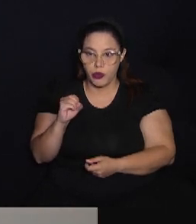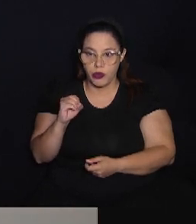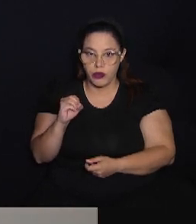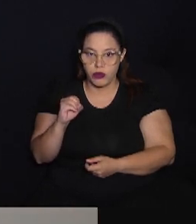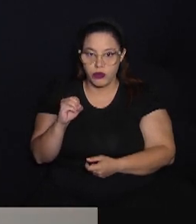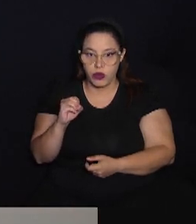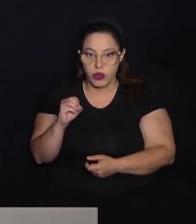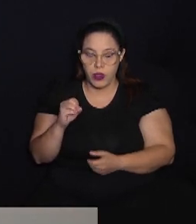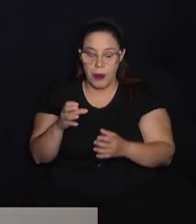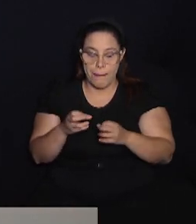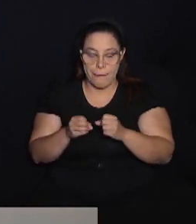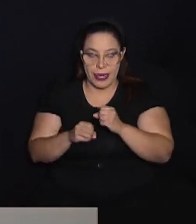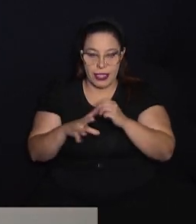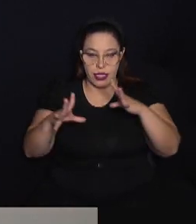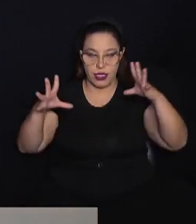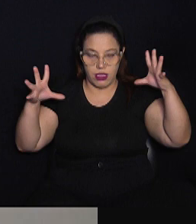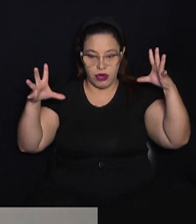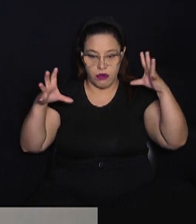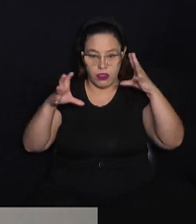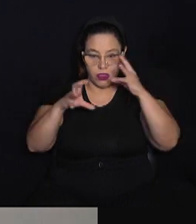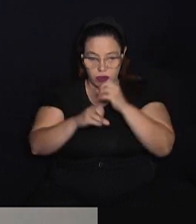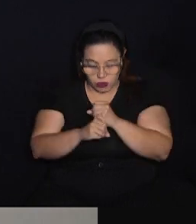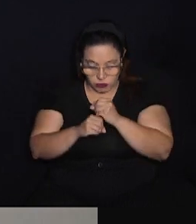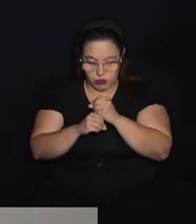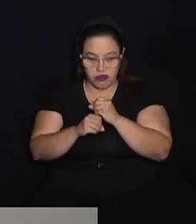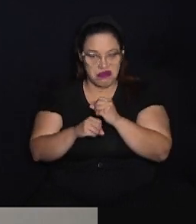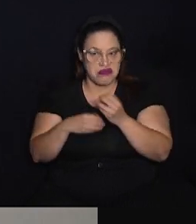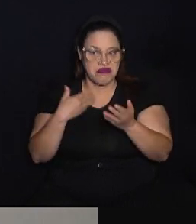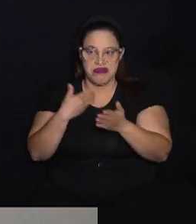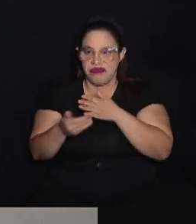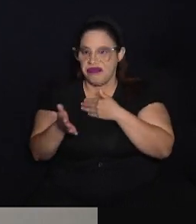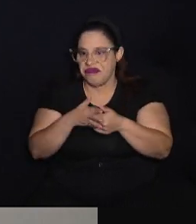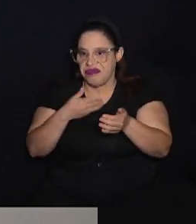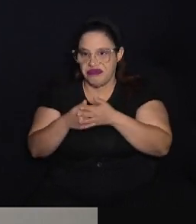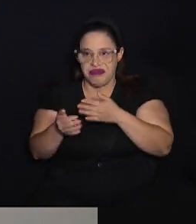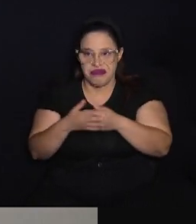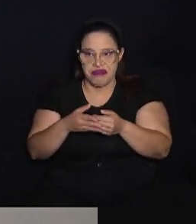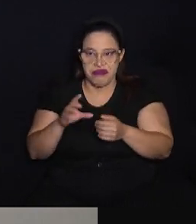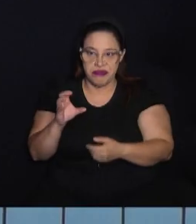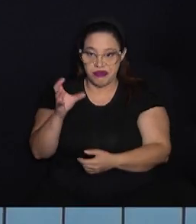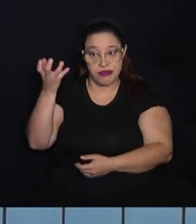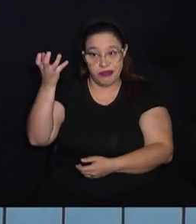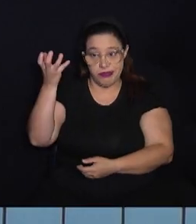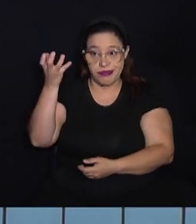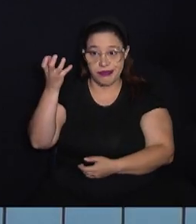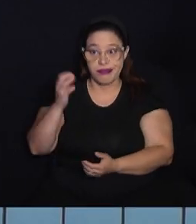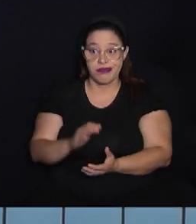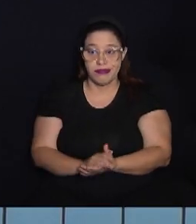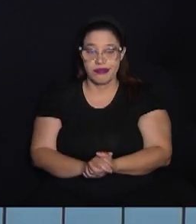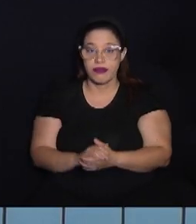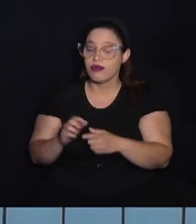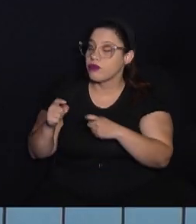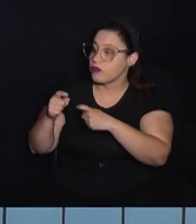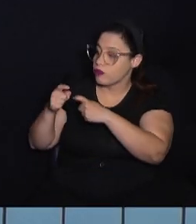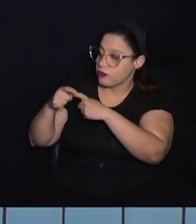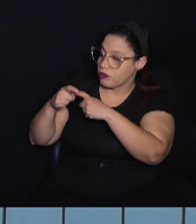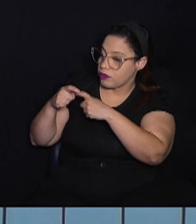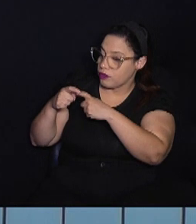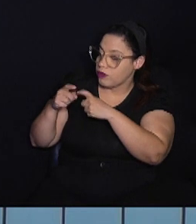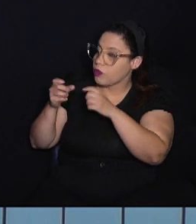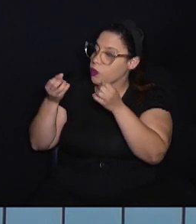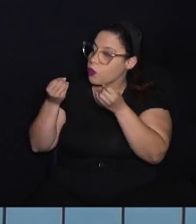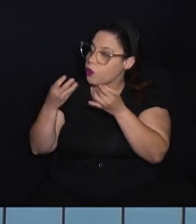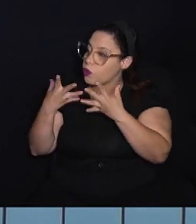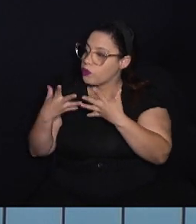as mais escuras, e qualquer fototipo pode ser acometido pelo vitiligo. Doutora, eu queria que você falasse um